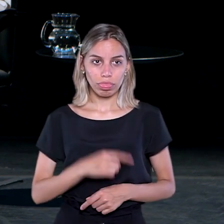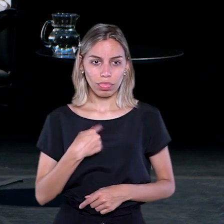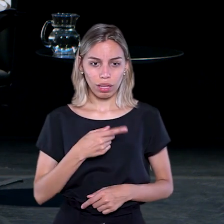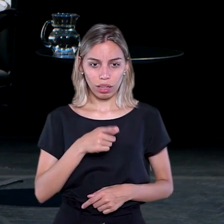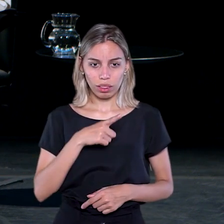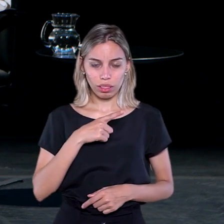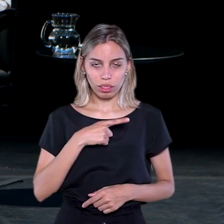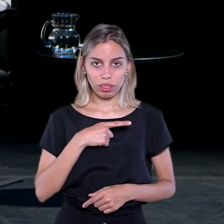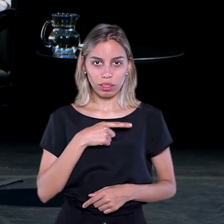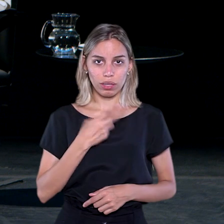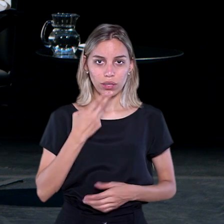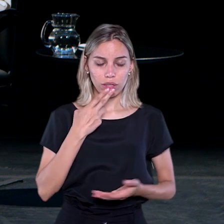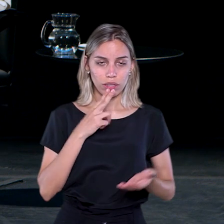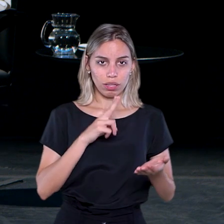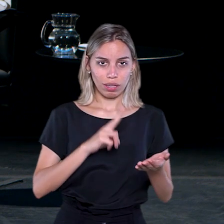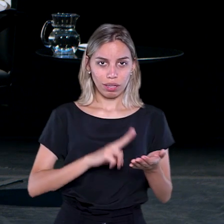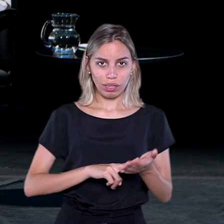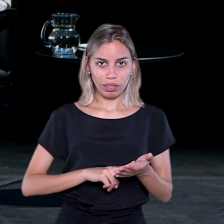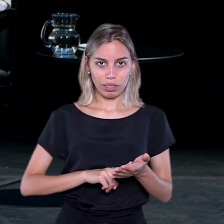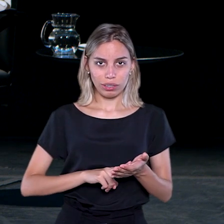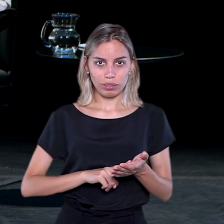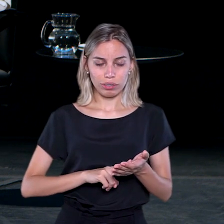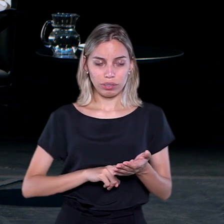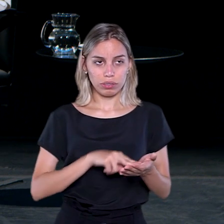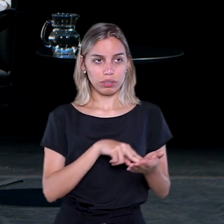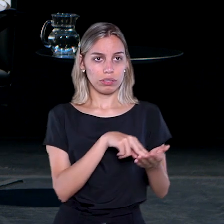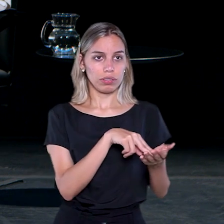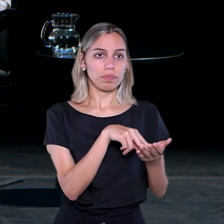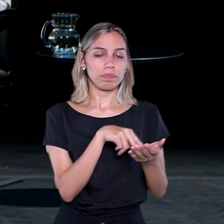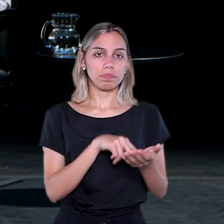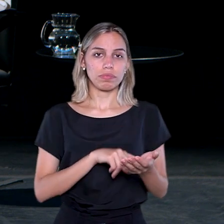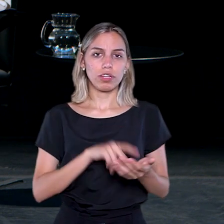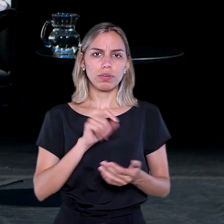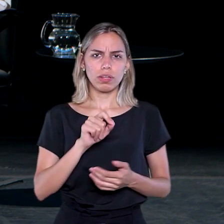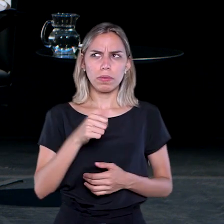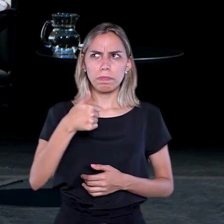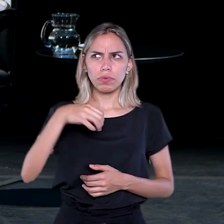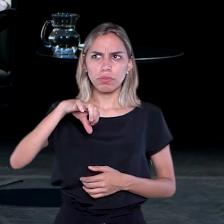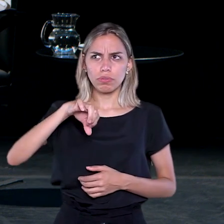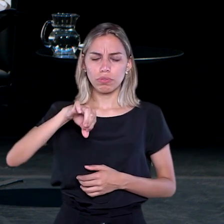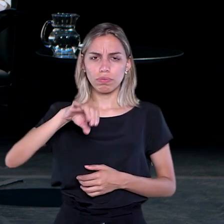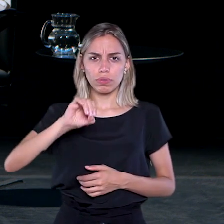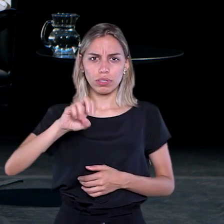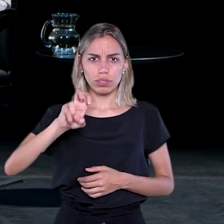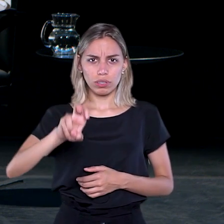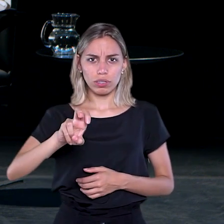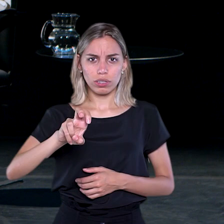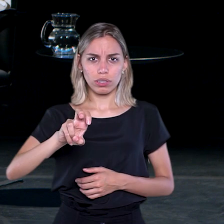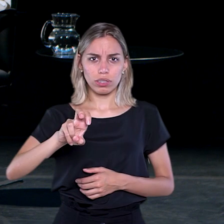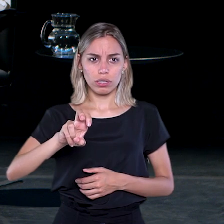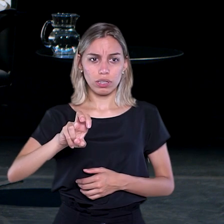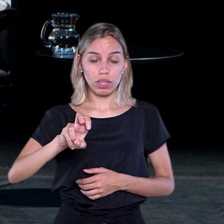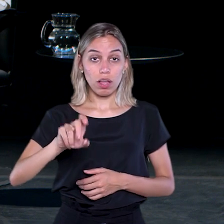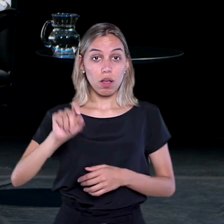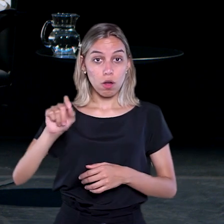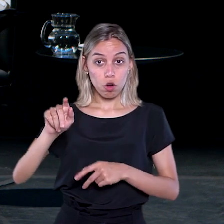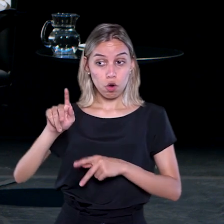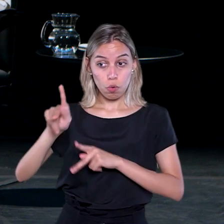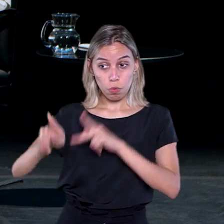na universidade de estudar um filósofo africano, por exemplo,